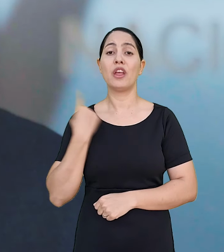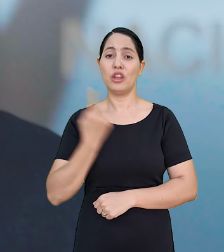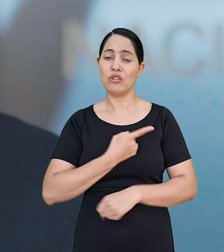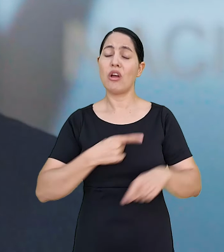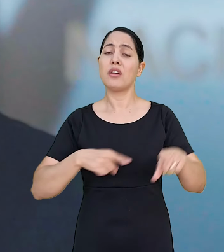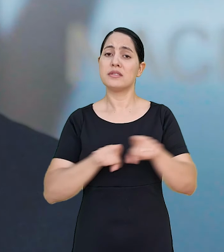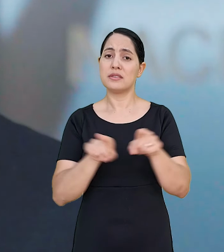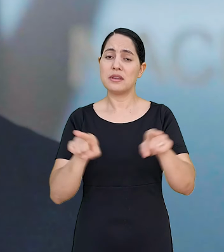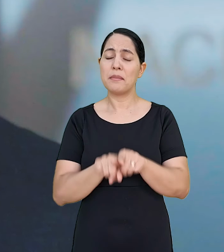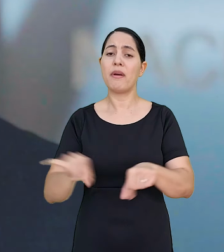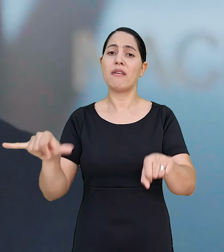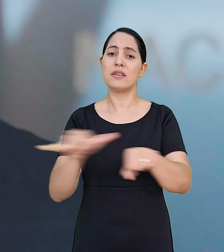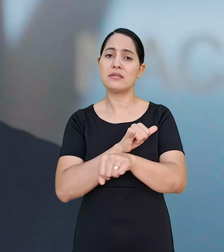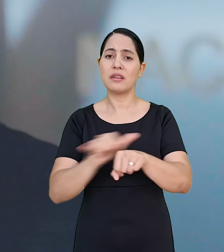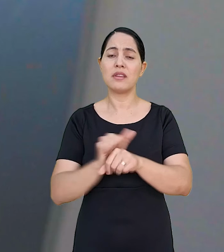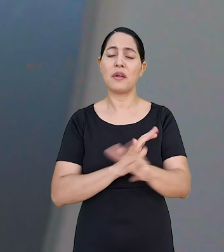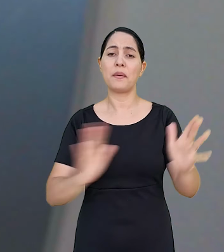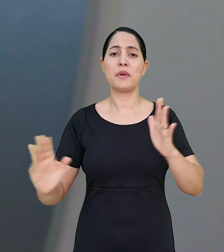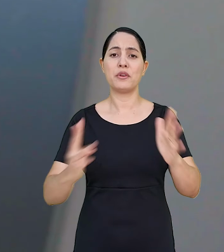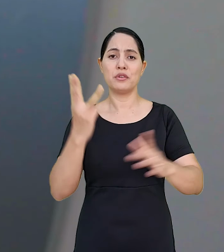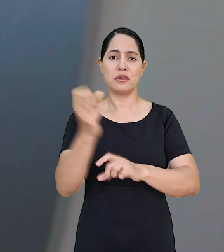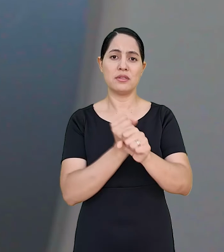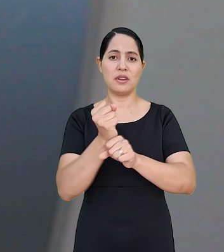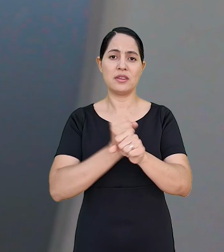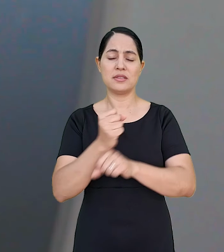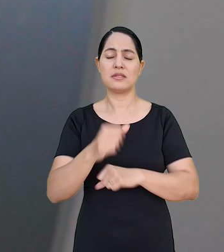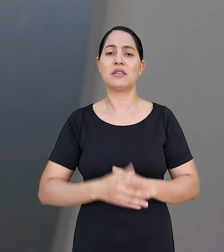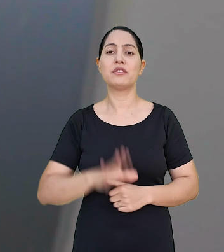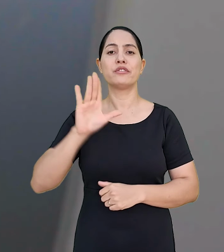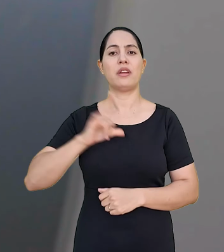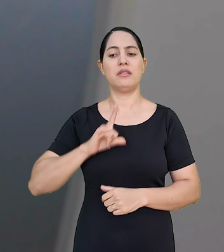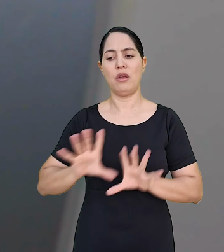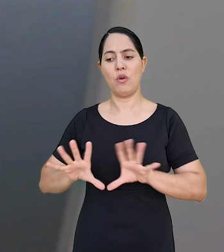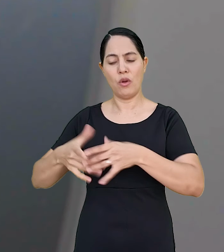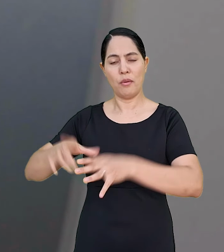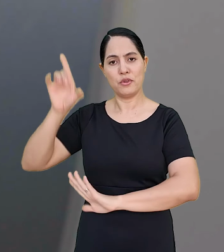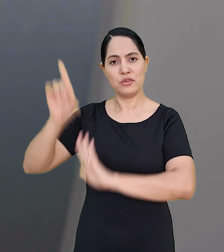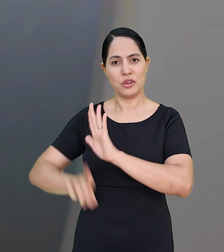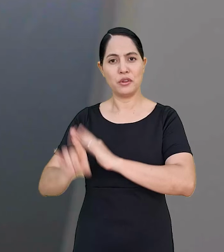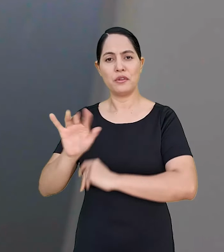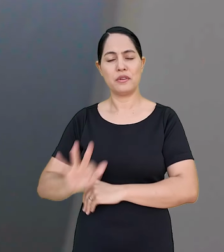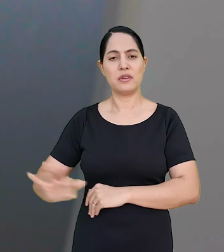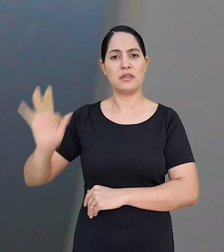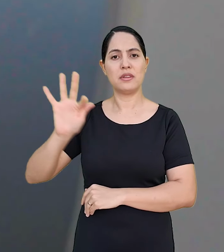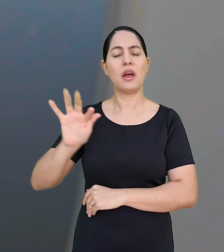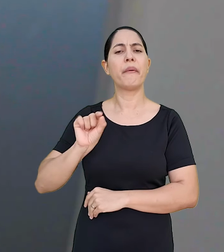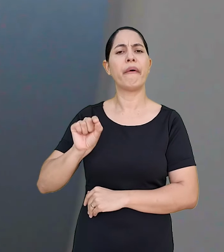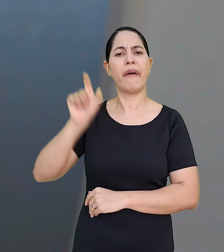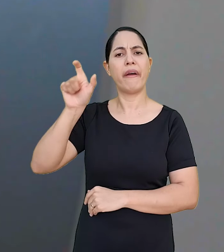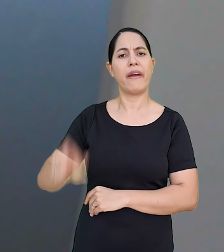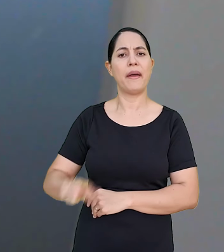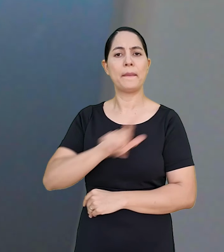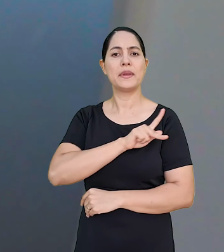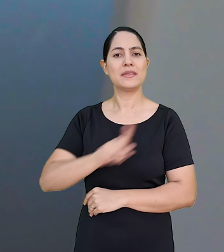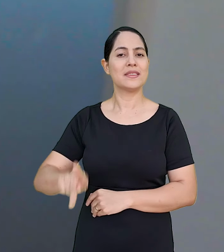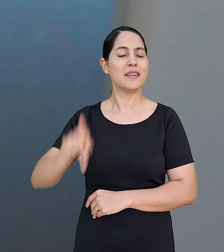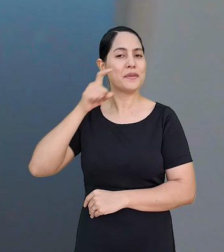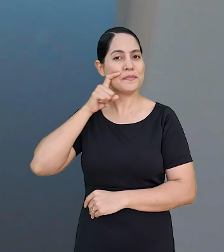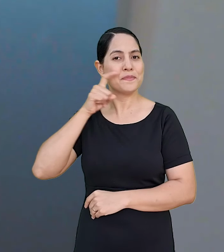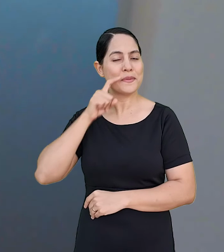ações planejadas durante todo o triênio, junto com a diretoria do Conselho Federal, presidida pelo presidente Beto Simonetti, que se fará presente